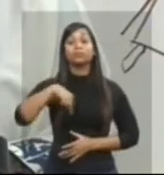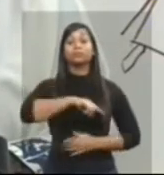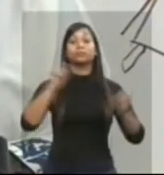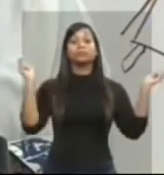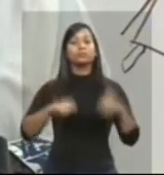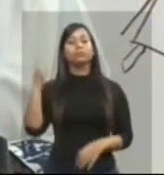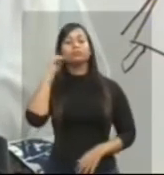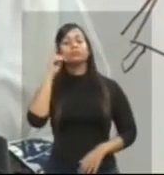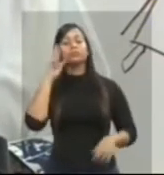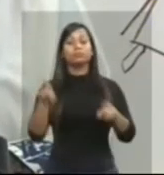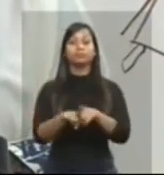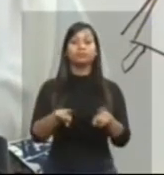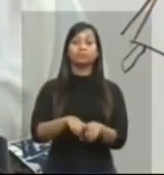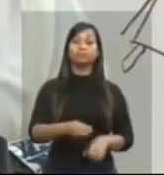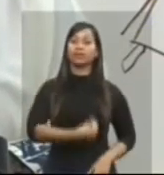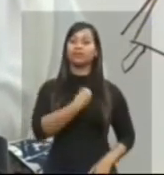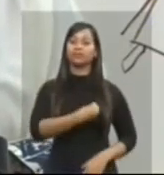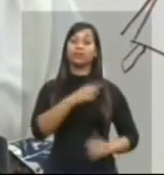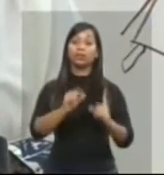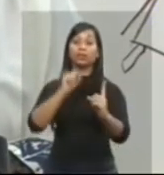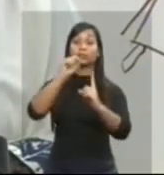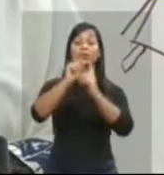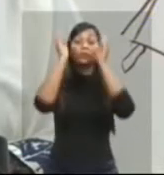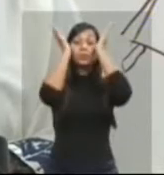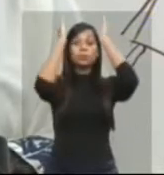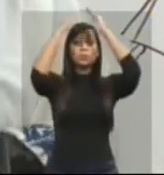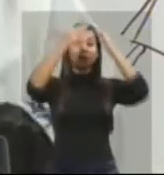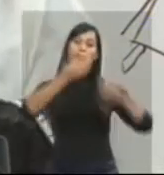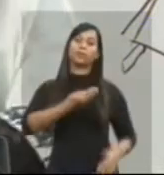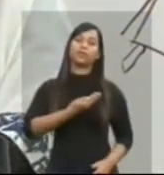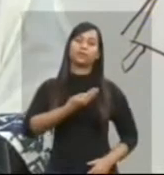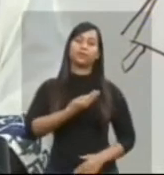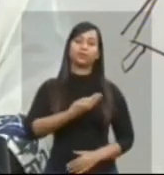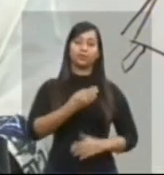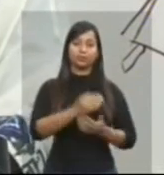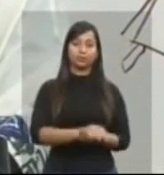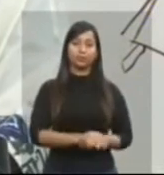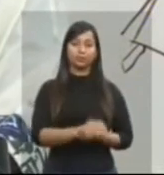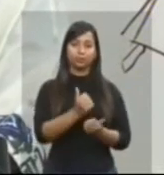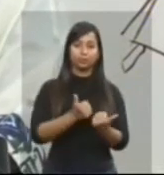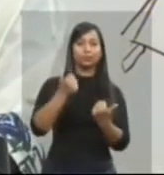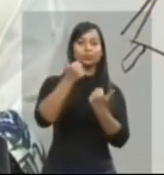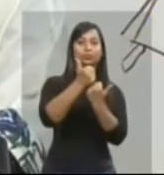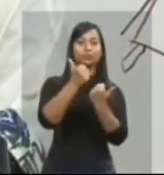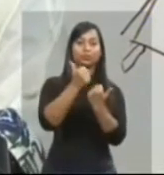Celebremos também a vida e a missão do Papa Francisco, sucessor de Pedro.